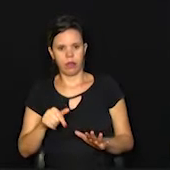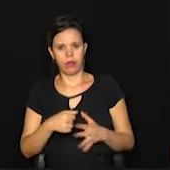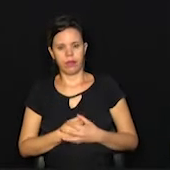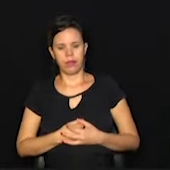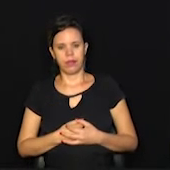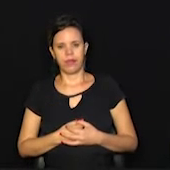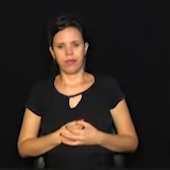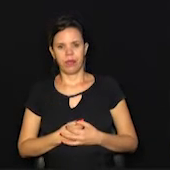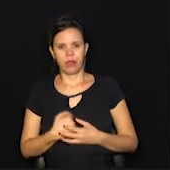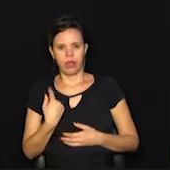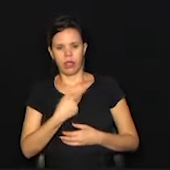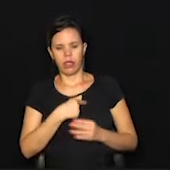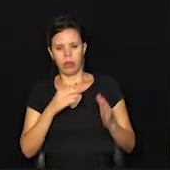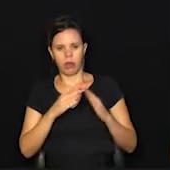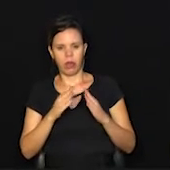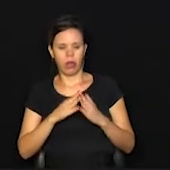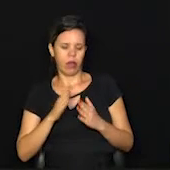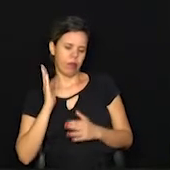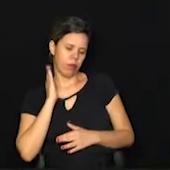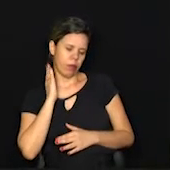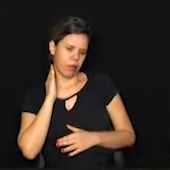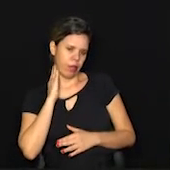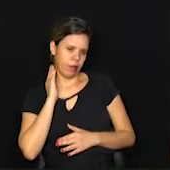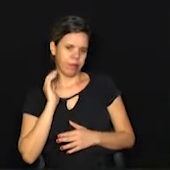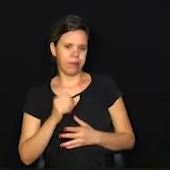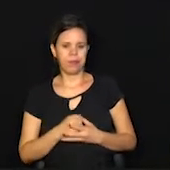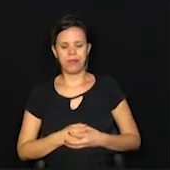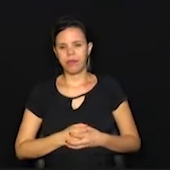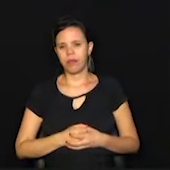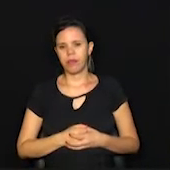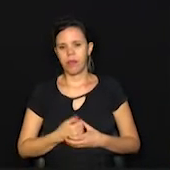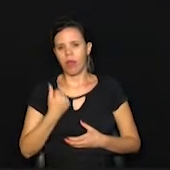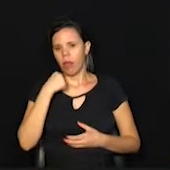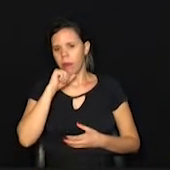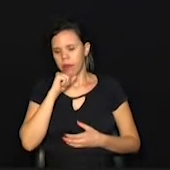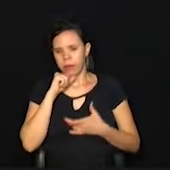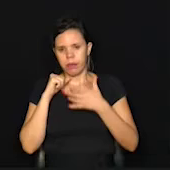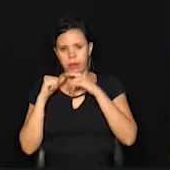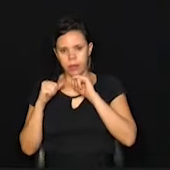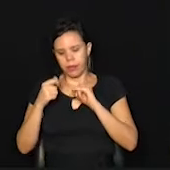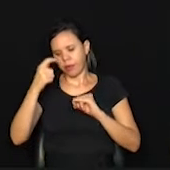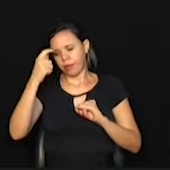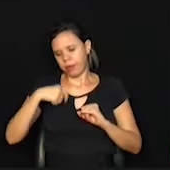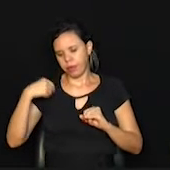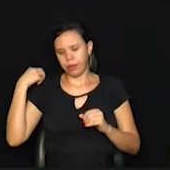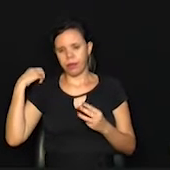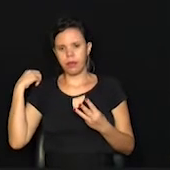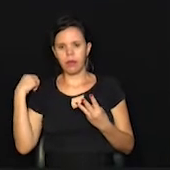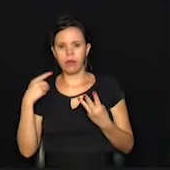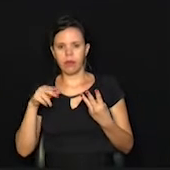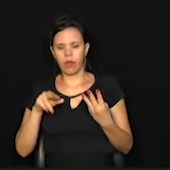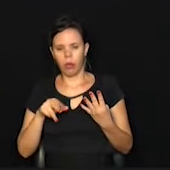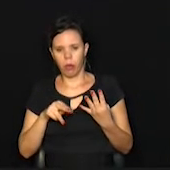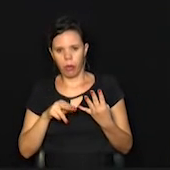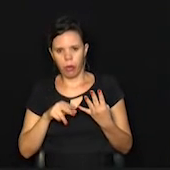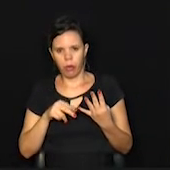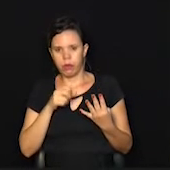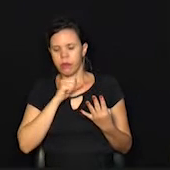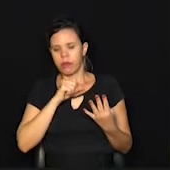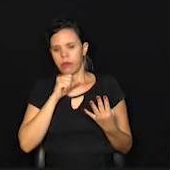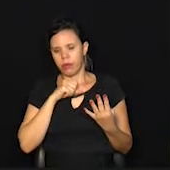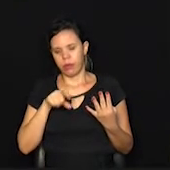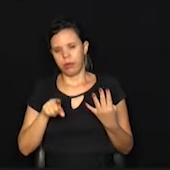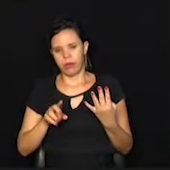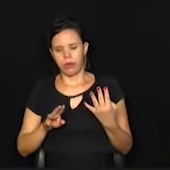tratava disso que eles a gente morava em Belém do Pará é minha mãe meu pai e eu o meu irmão mais velho também